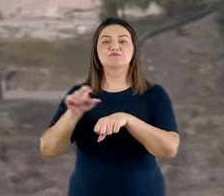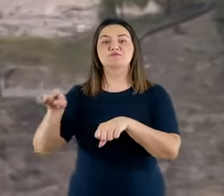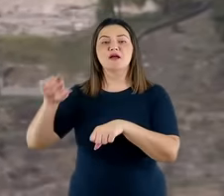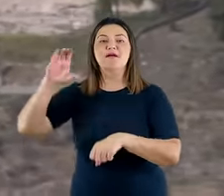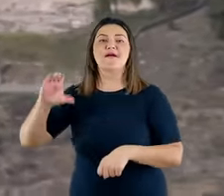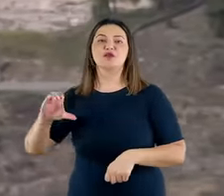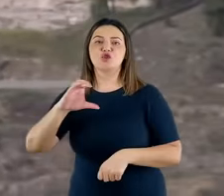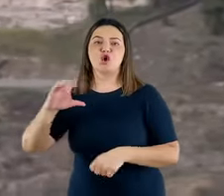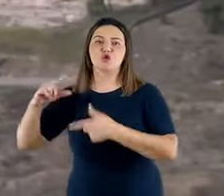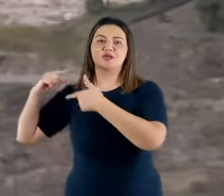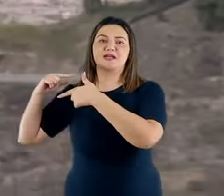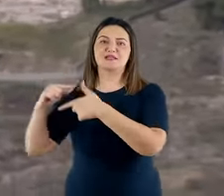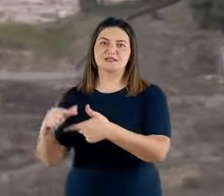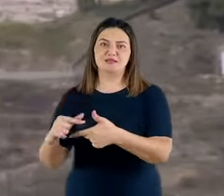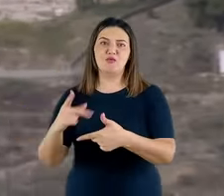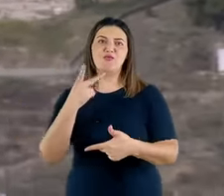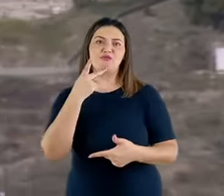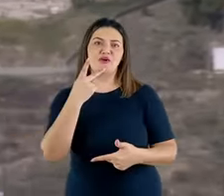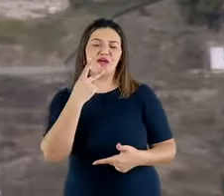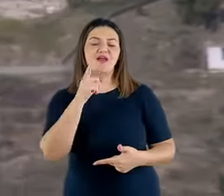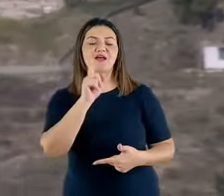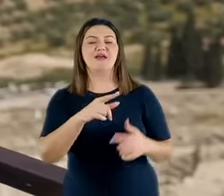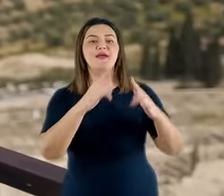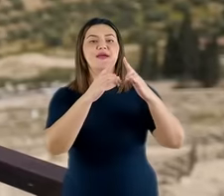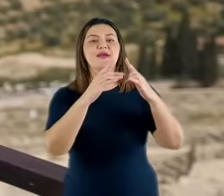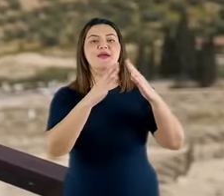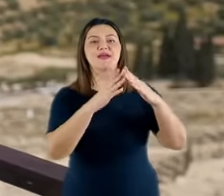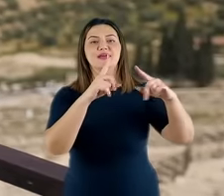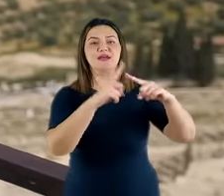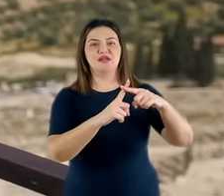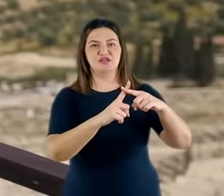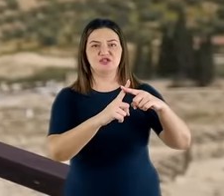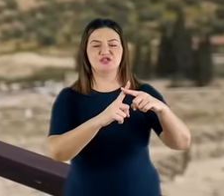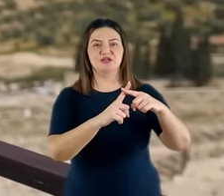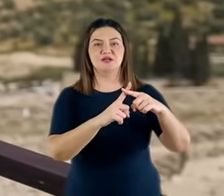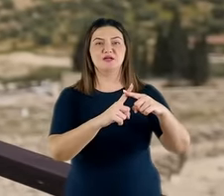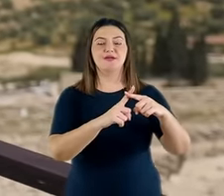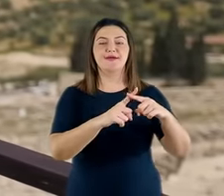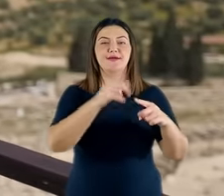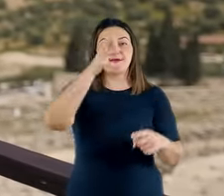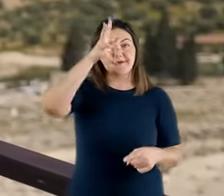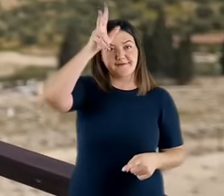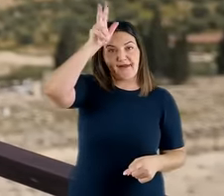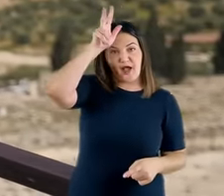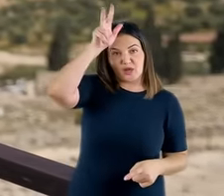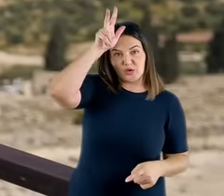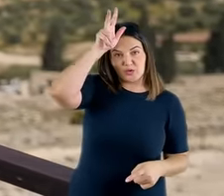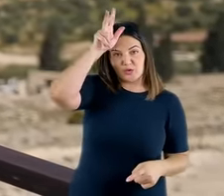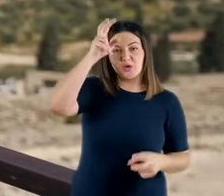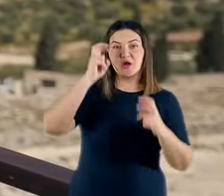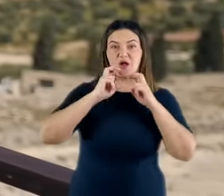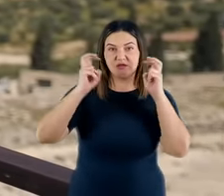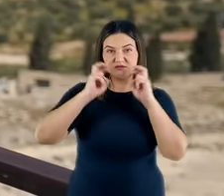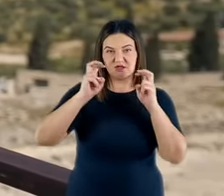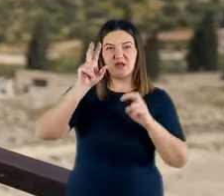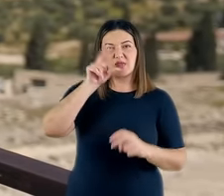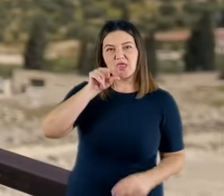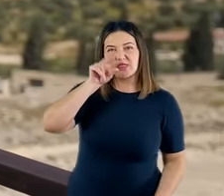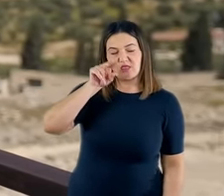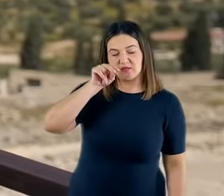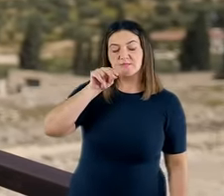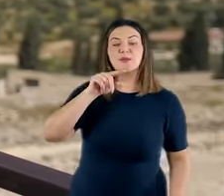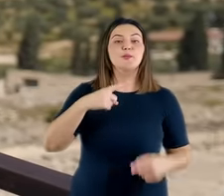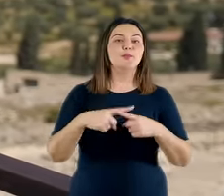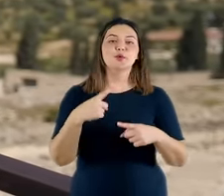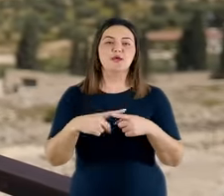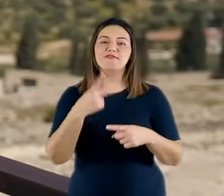tradição católica como sendo a Igreja do Galicanto. Quando eu me refiro à palavra tradição, eu estou querendo dizer algo que